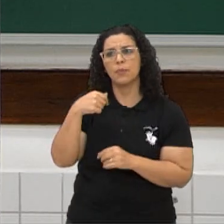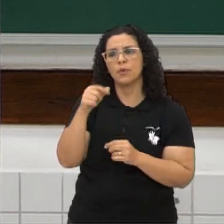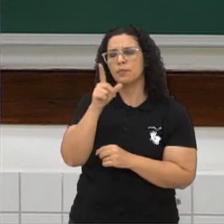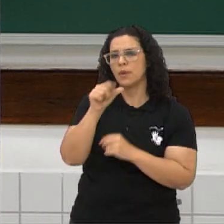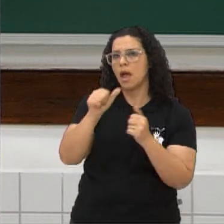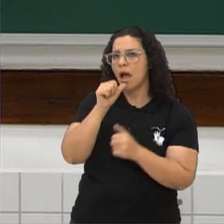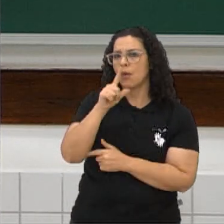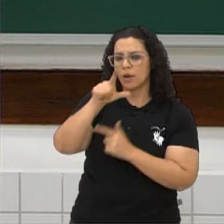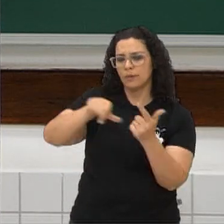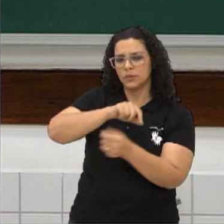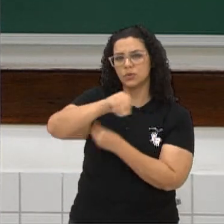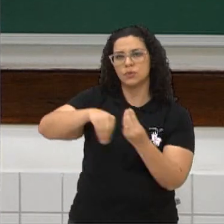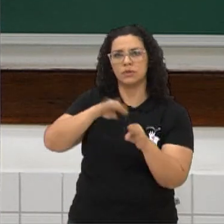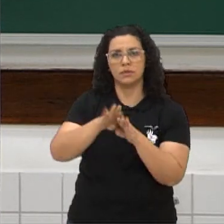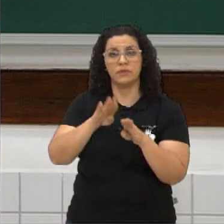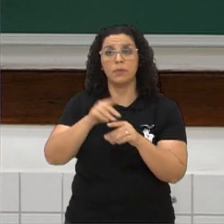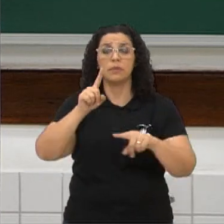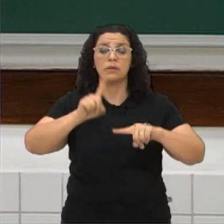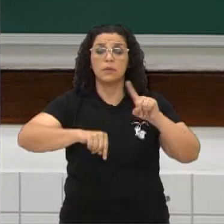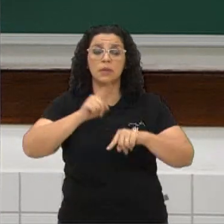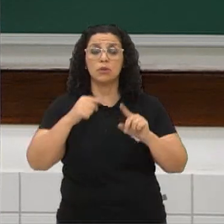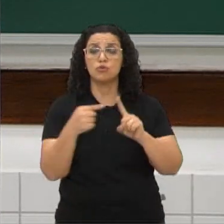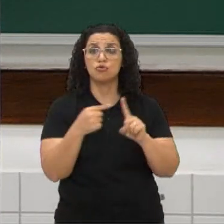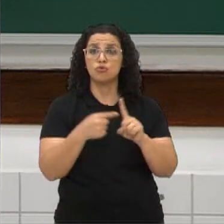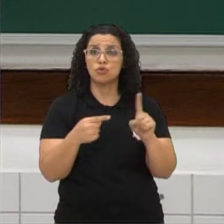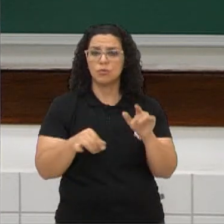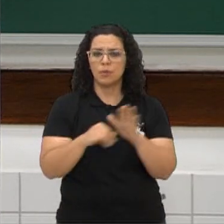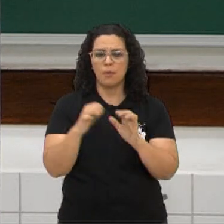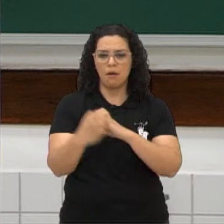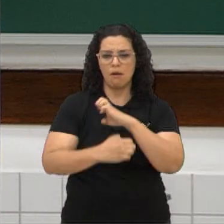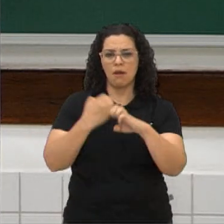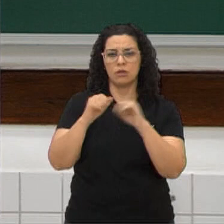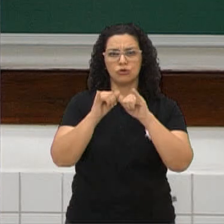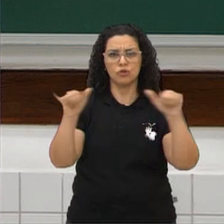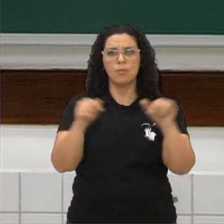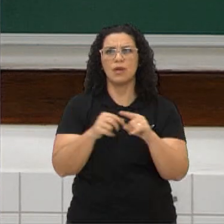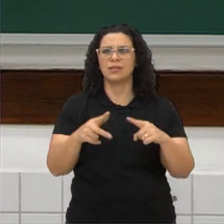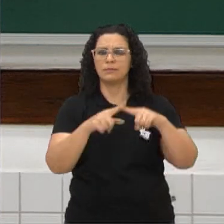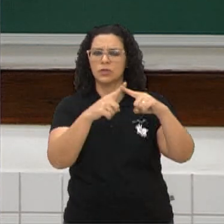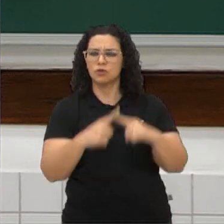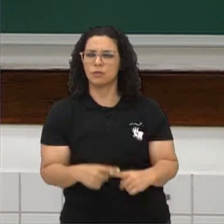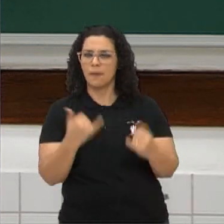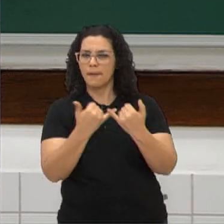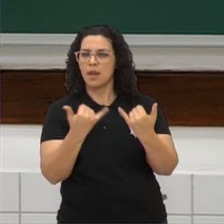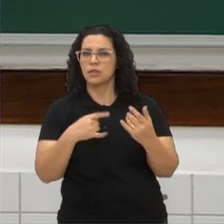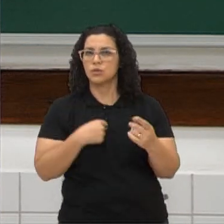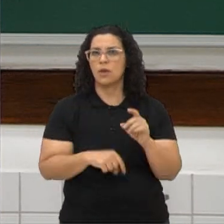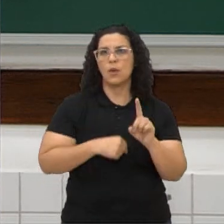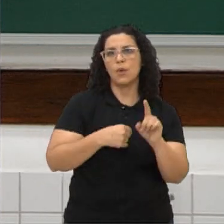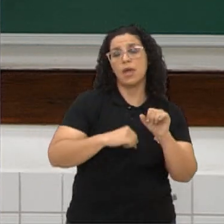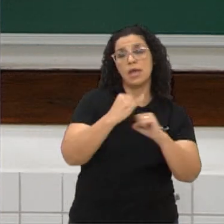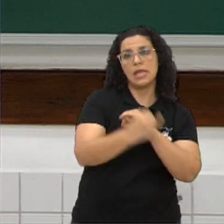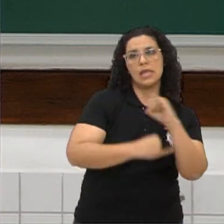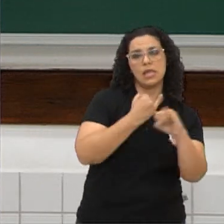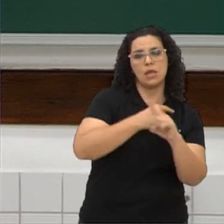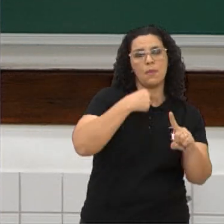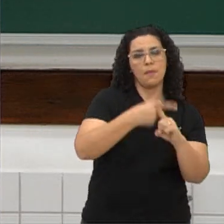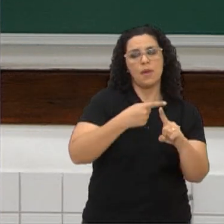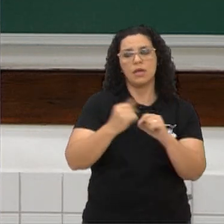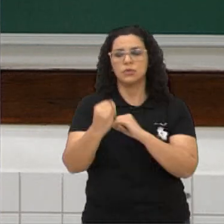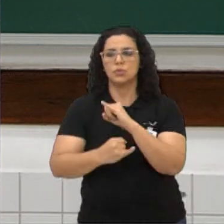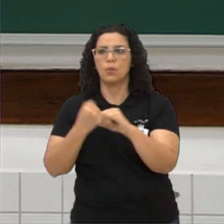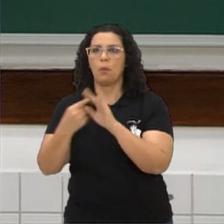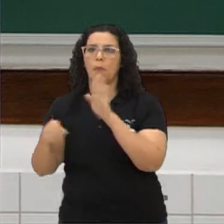aquosa que, dependendo do tipo do eletrodo, ele pode ter uma competiçãozinha ali de qual vai ser o íon que vai se depositar